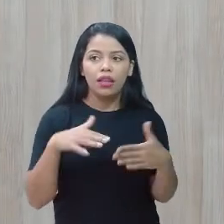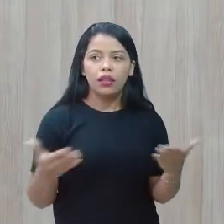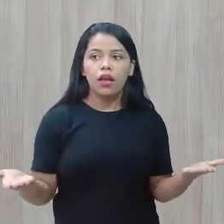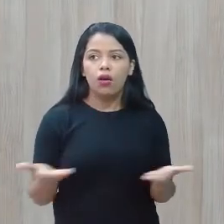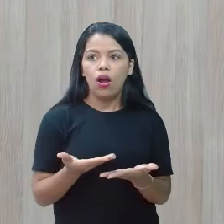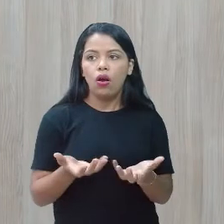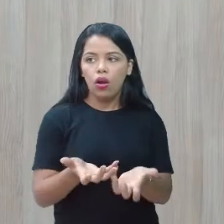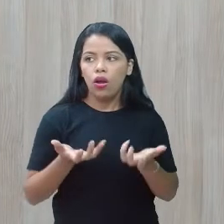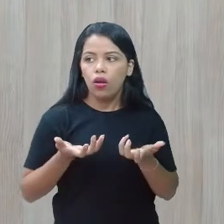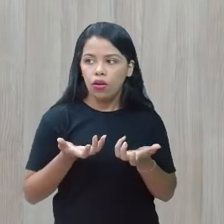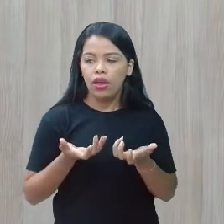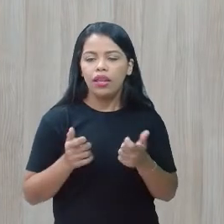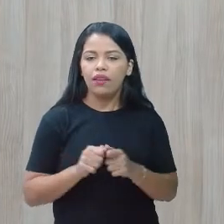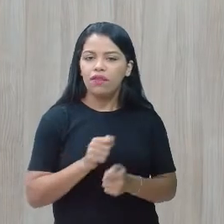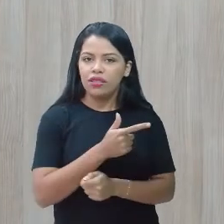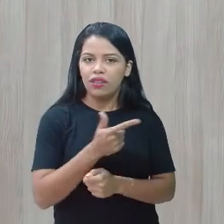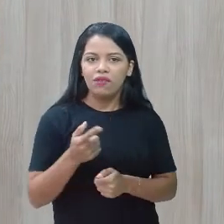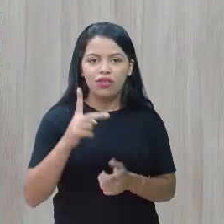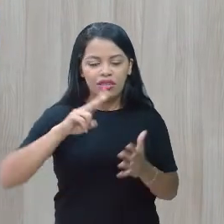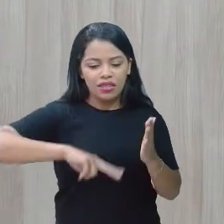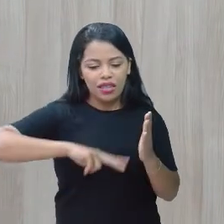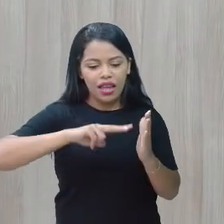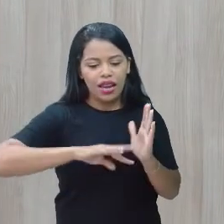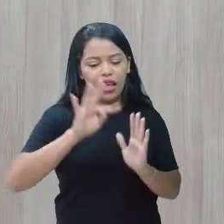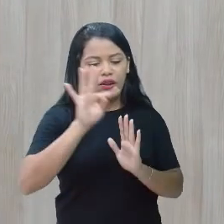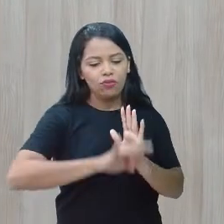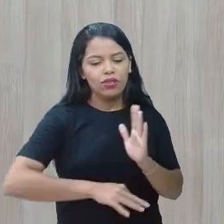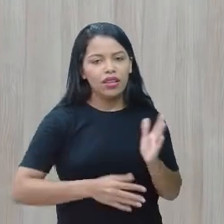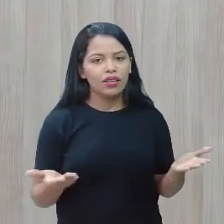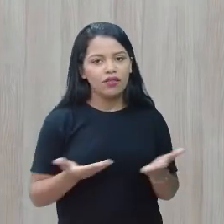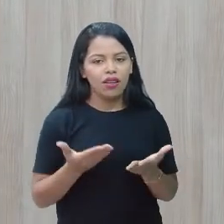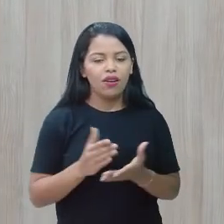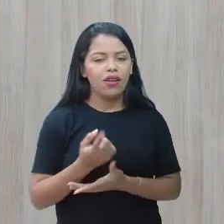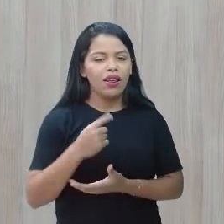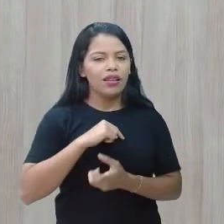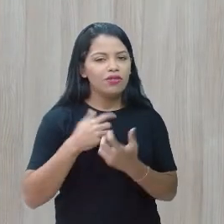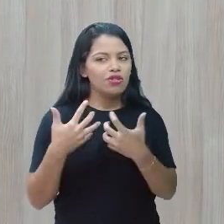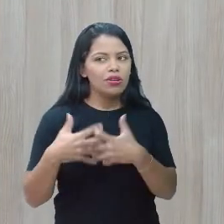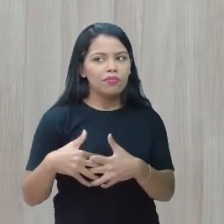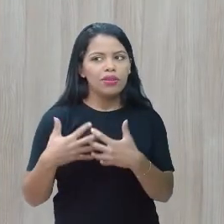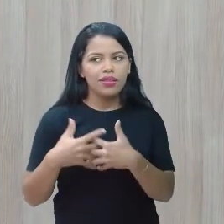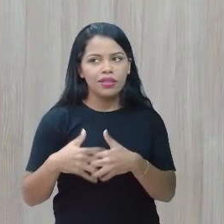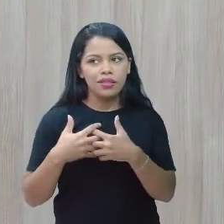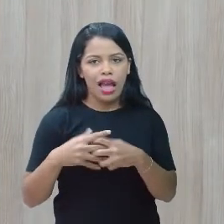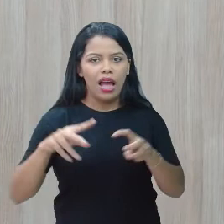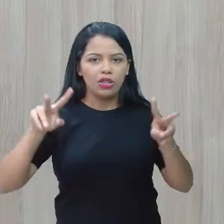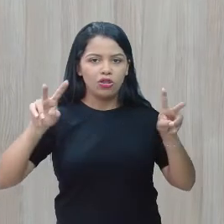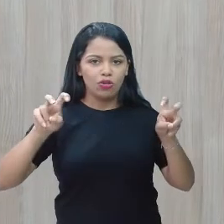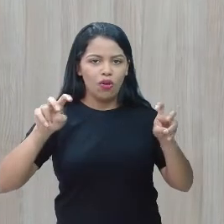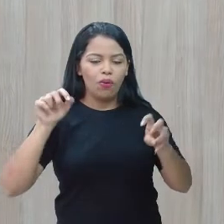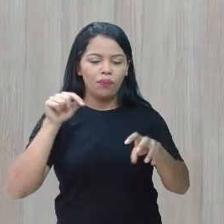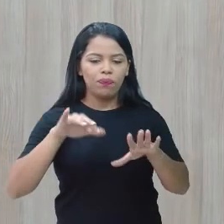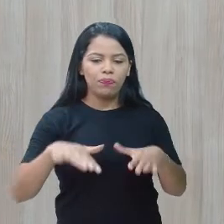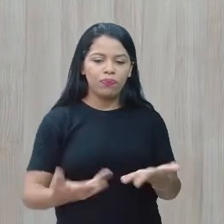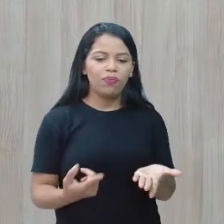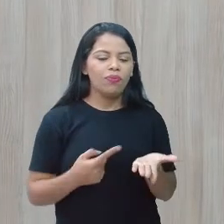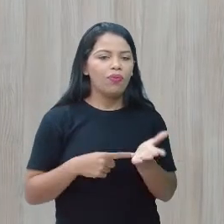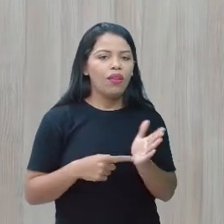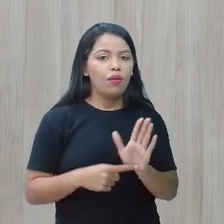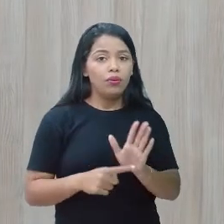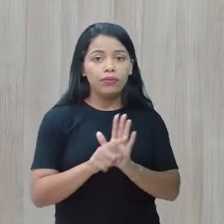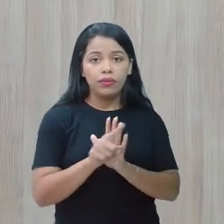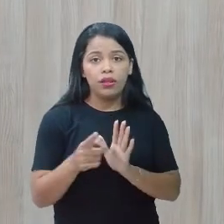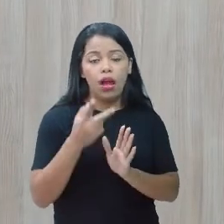de levar vocês a lerem um textinho e pensarmos sobre isso. Né? Quando eu chego para